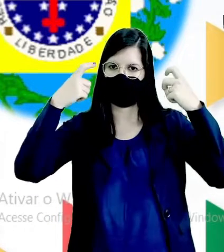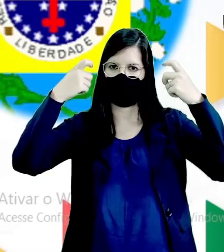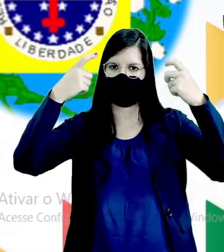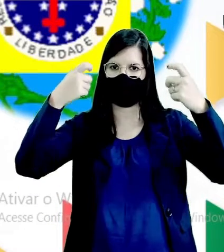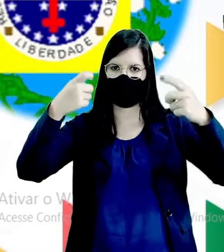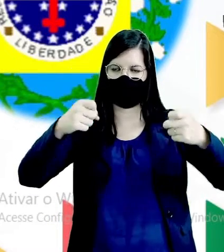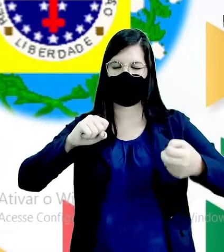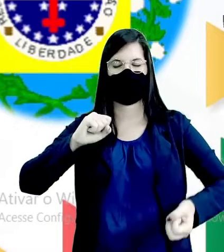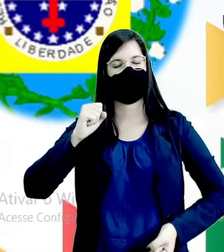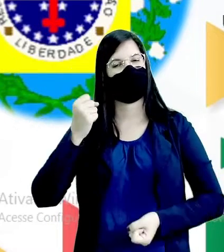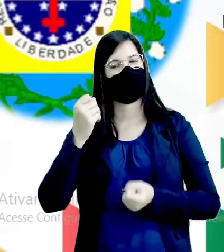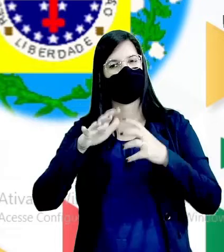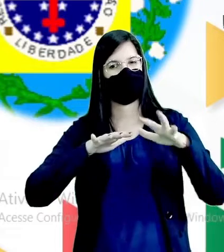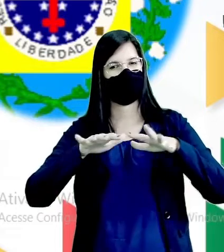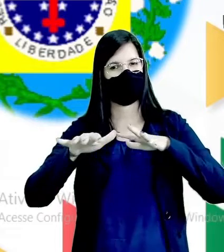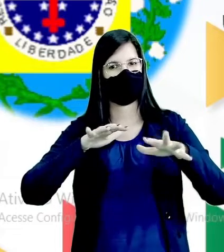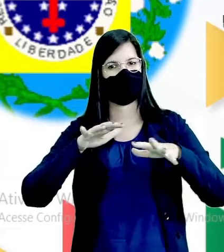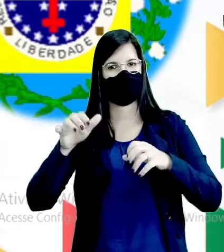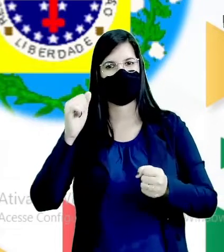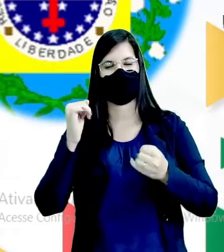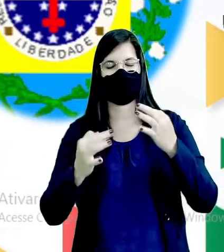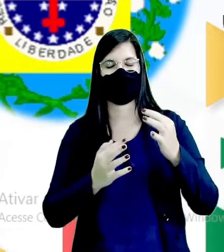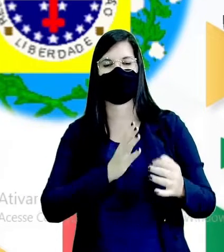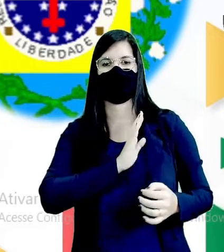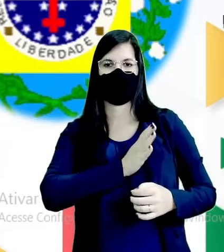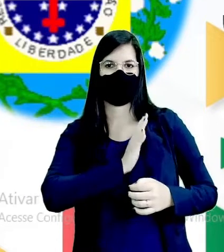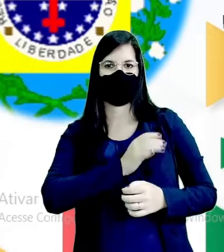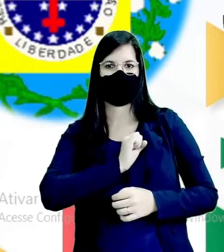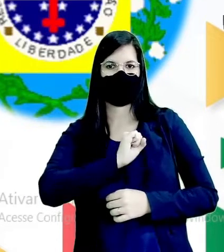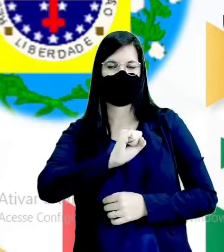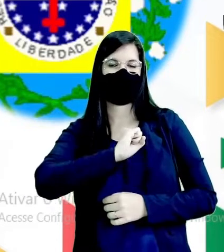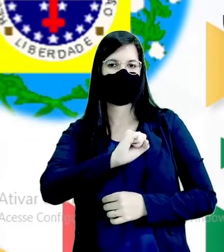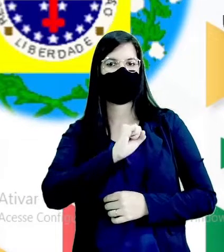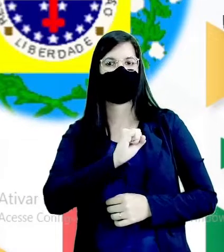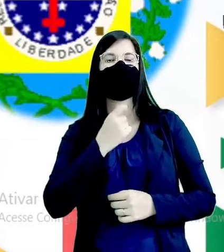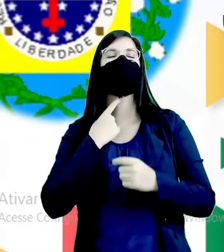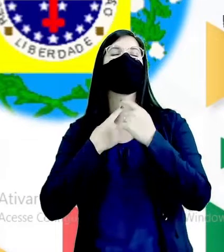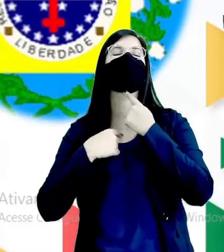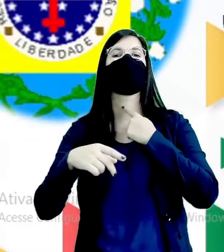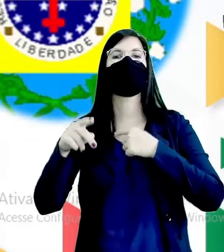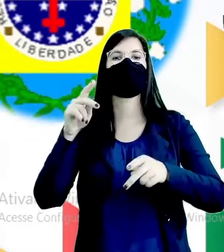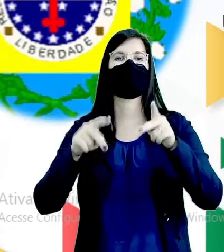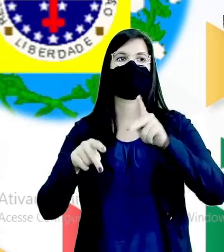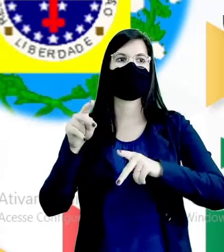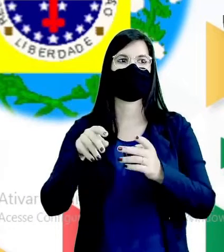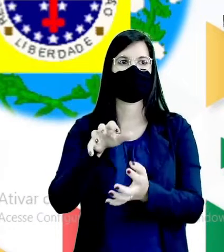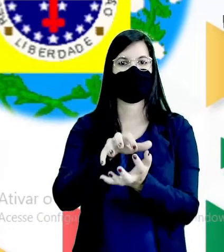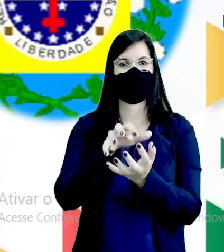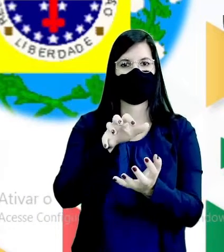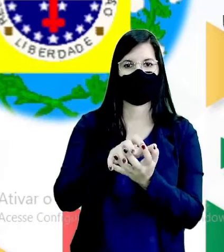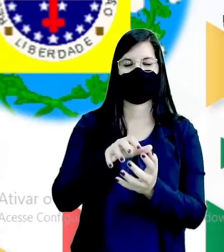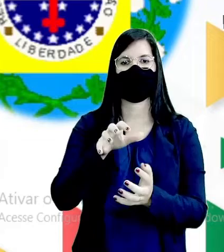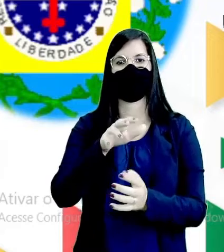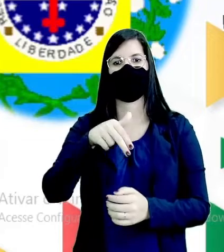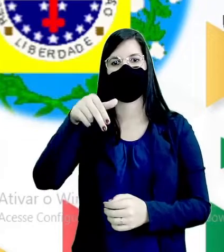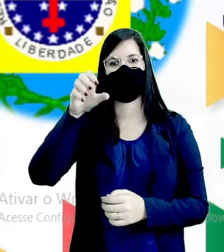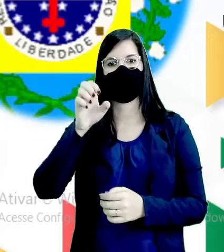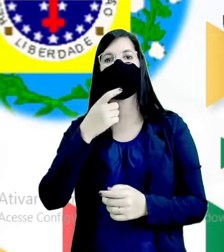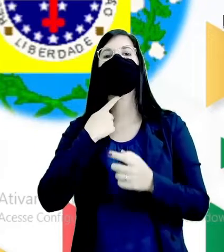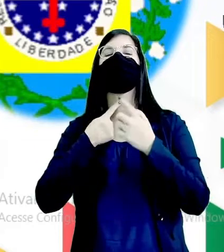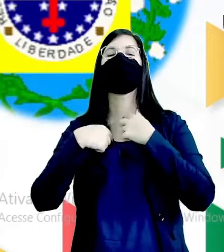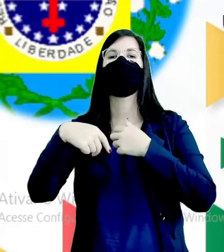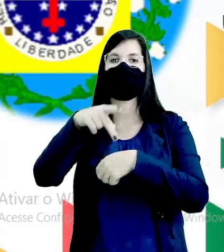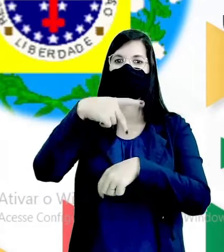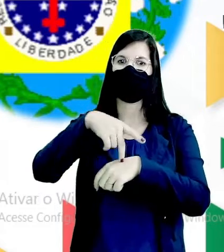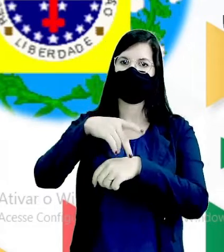ardendo dentro do coração Do povo, né? do povo pernambucano, do povo nordestino, que estava desejando ver um país livre de tanta